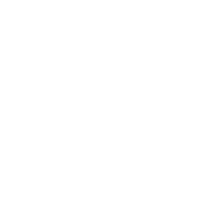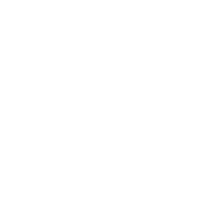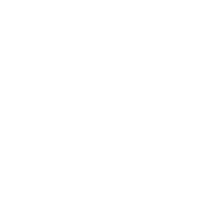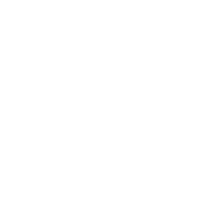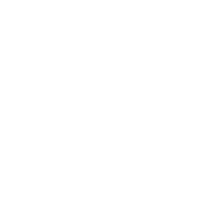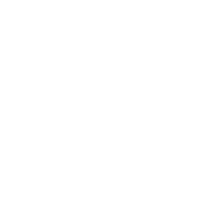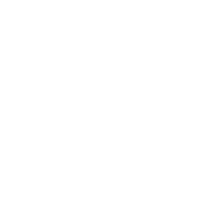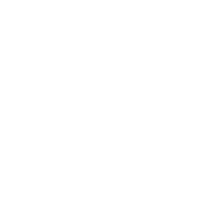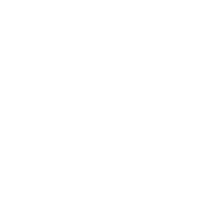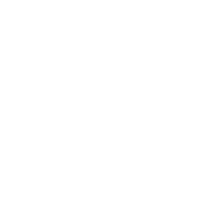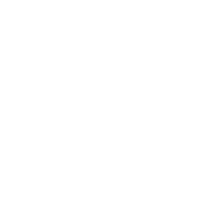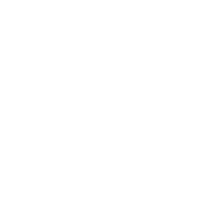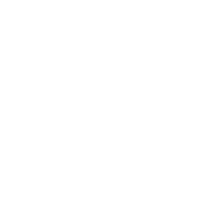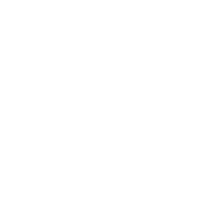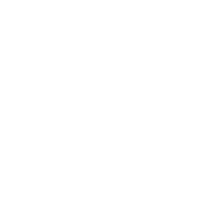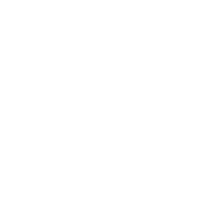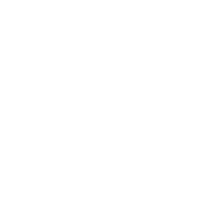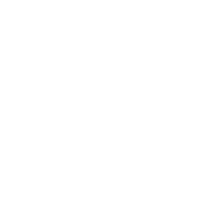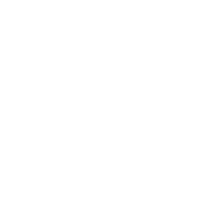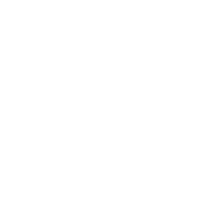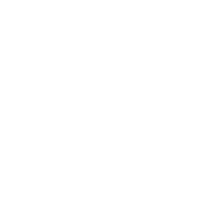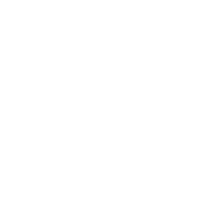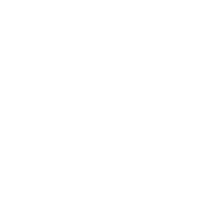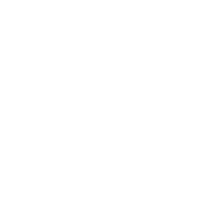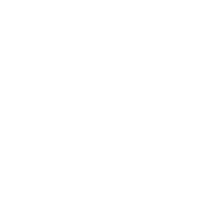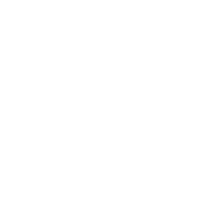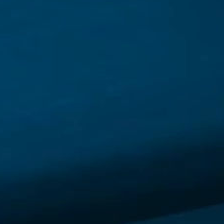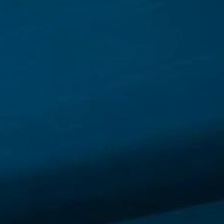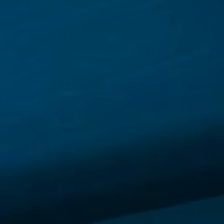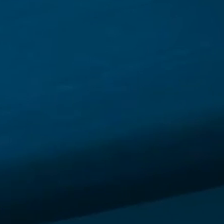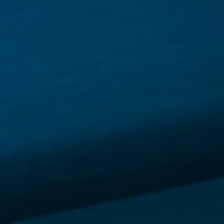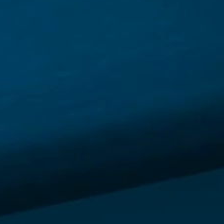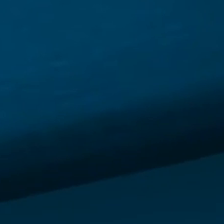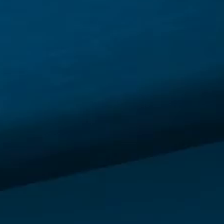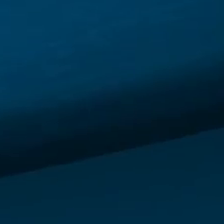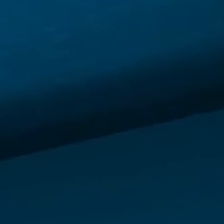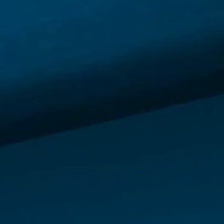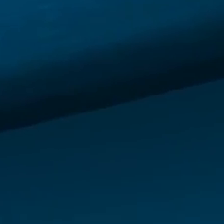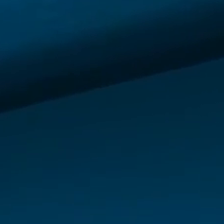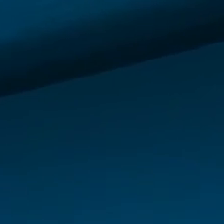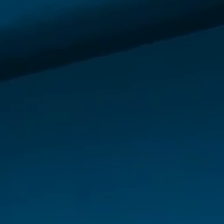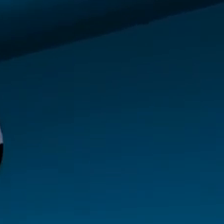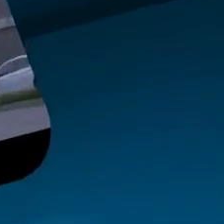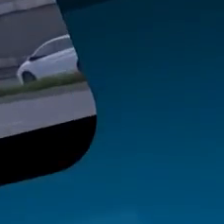Uma campanha do Ministério Público do Estado do Ceará.